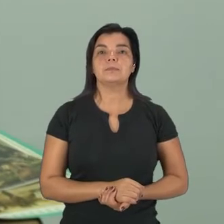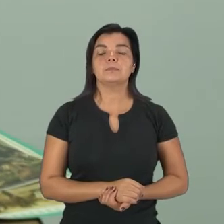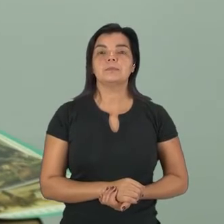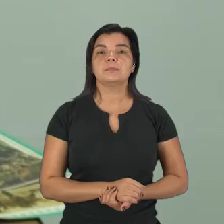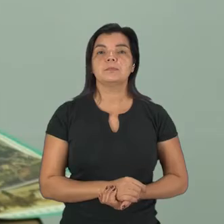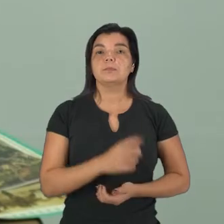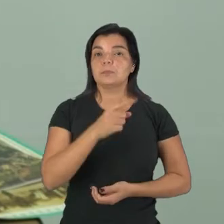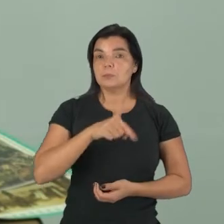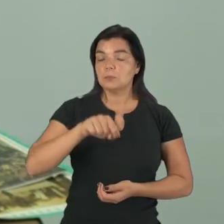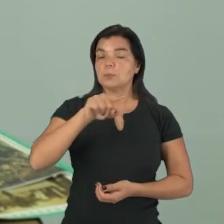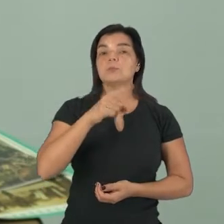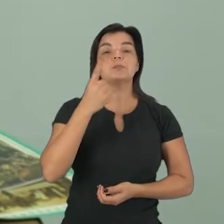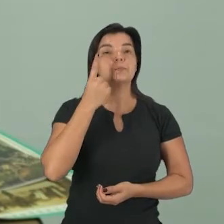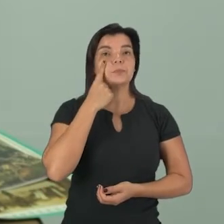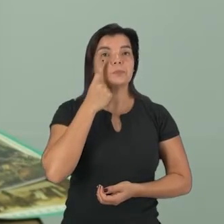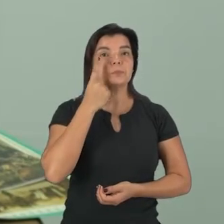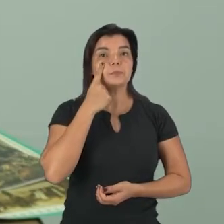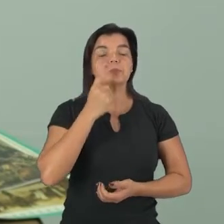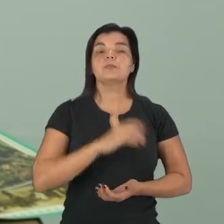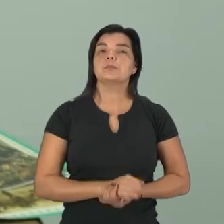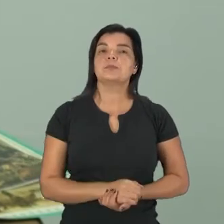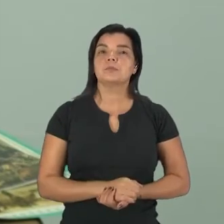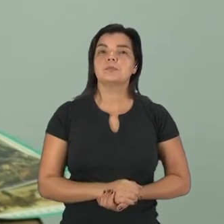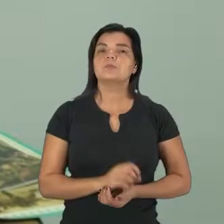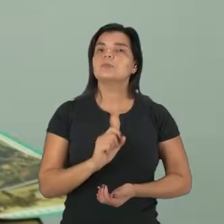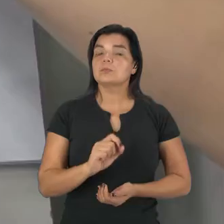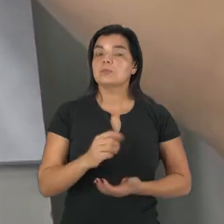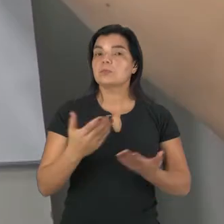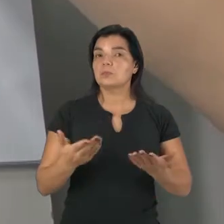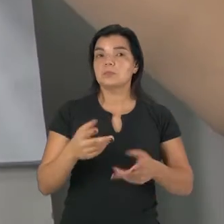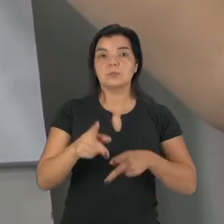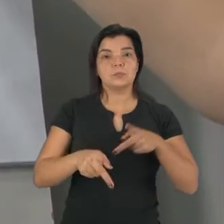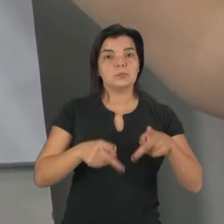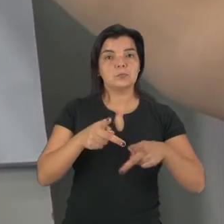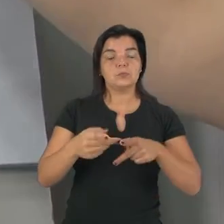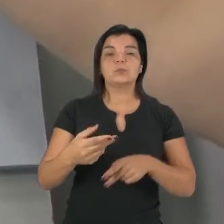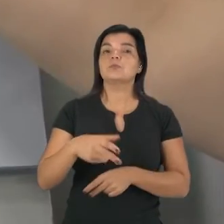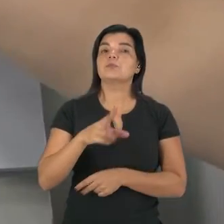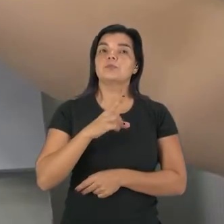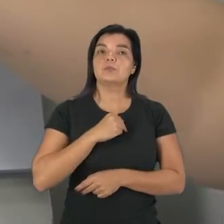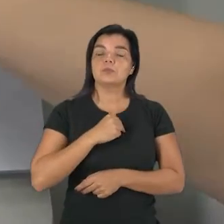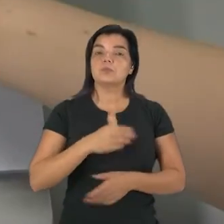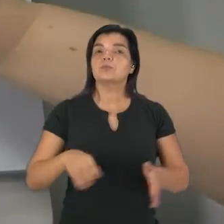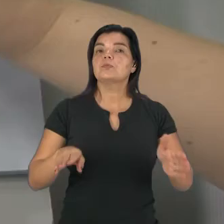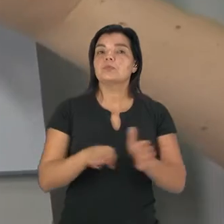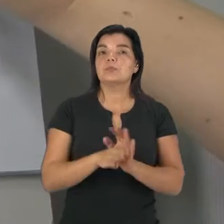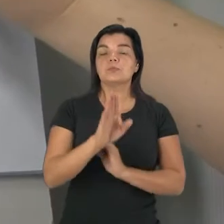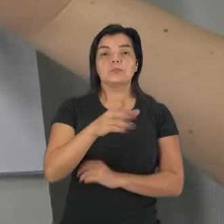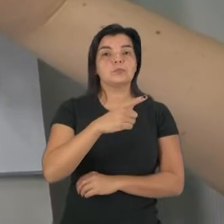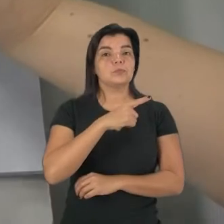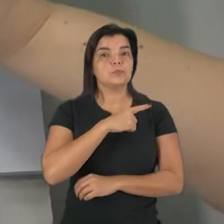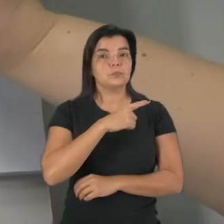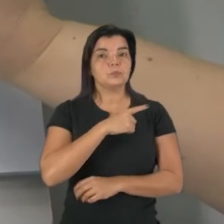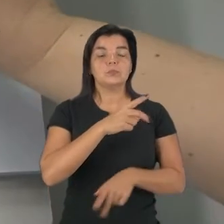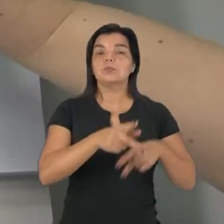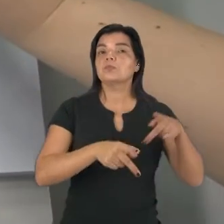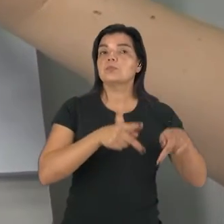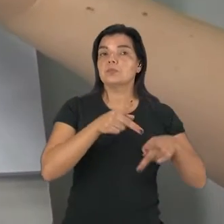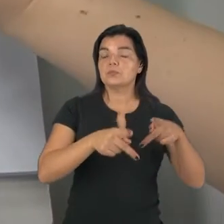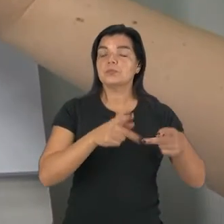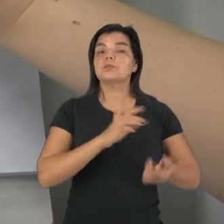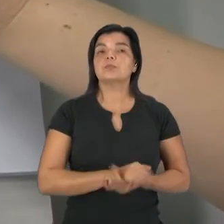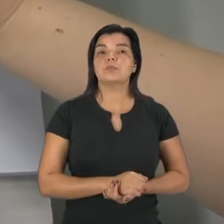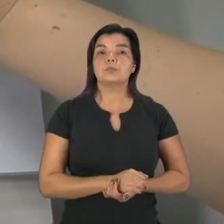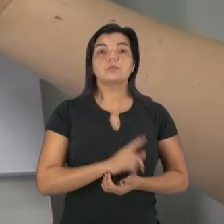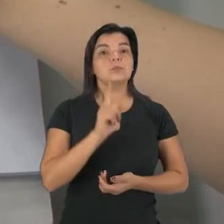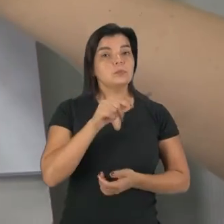você observa aqui, você observa que quando os portugueses chegaram, já havia um povo aqui. E esse